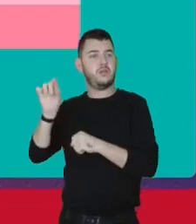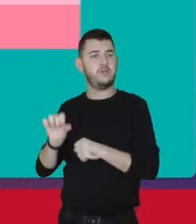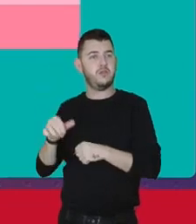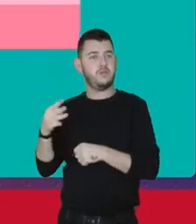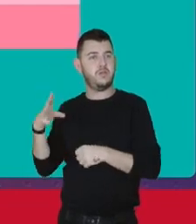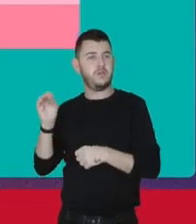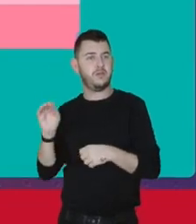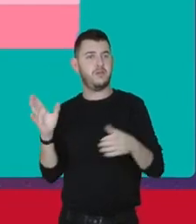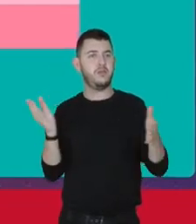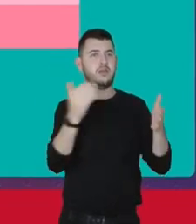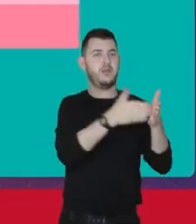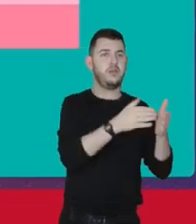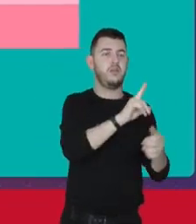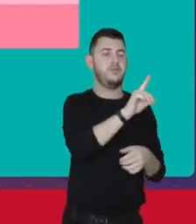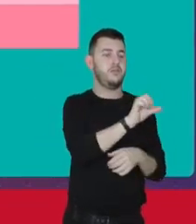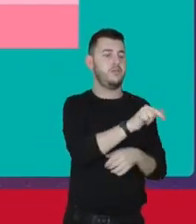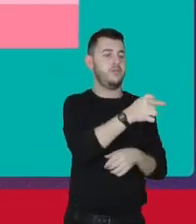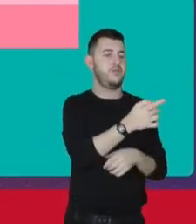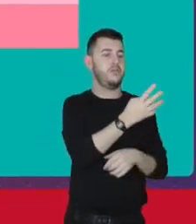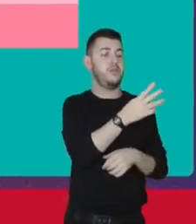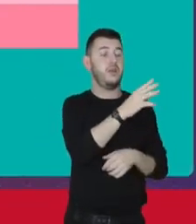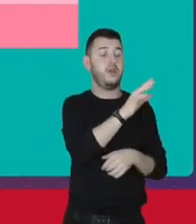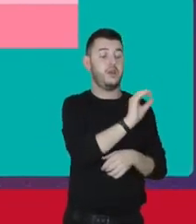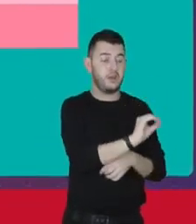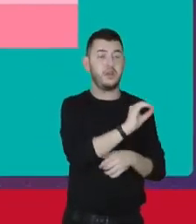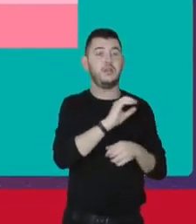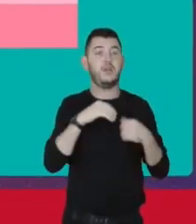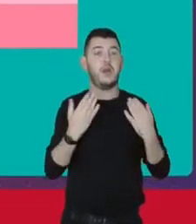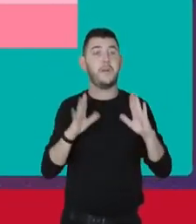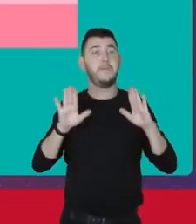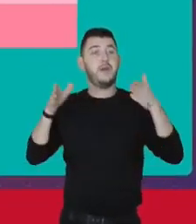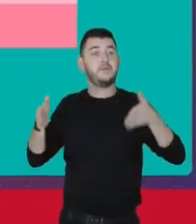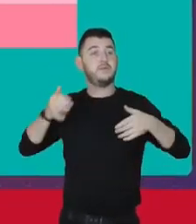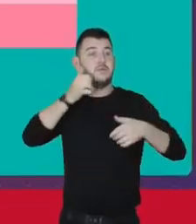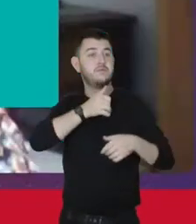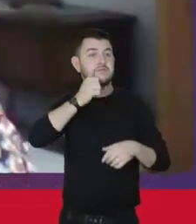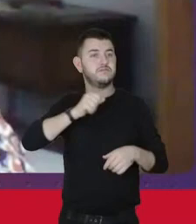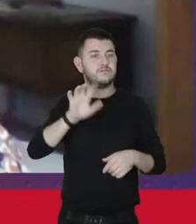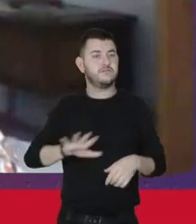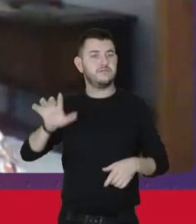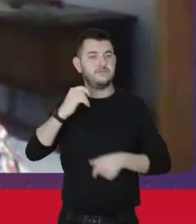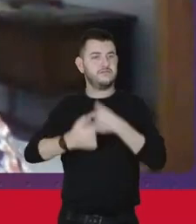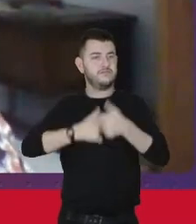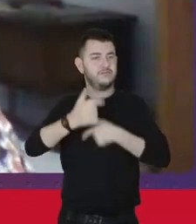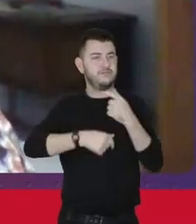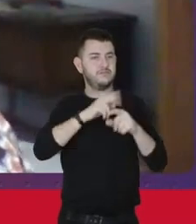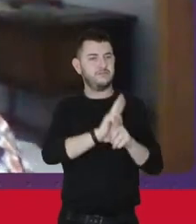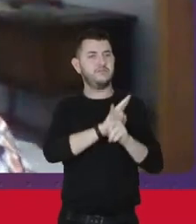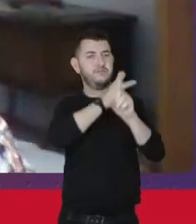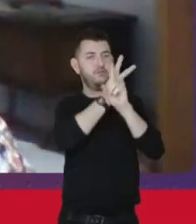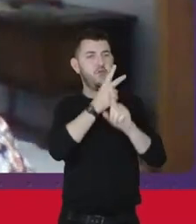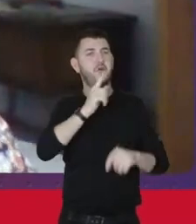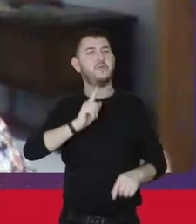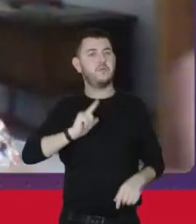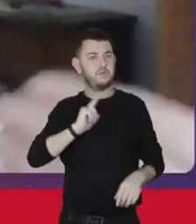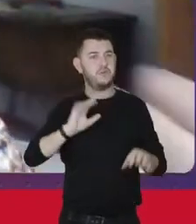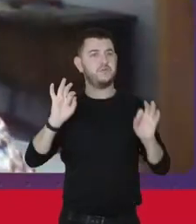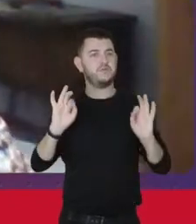60 e 70, a presença das mulheres no mercado de trabalho mais do que dobrou.